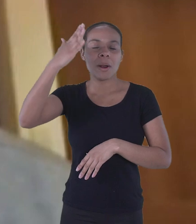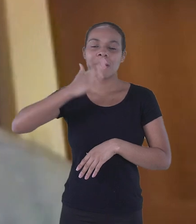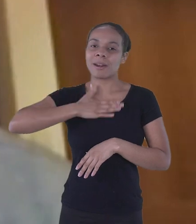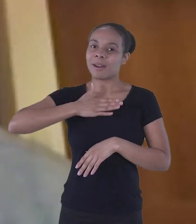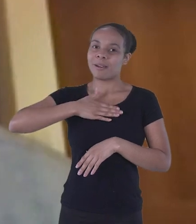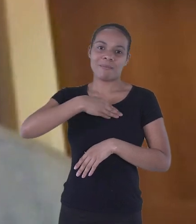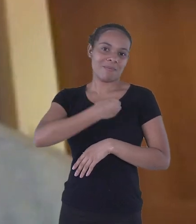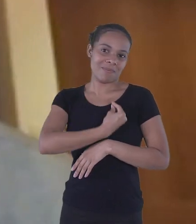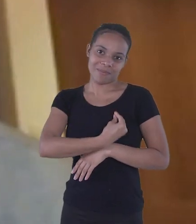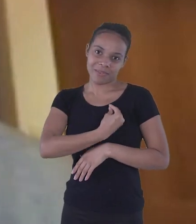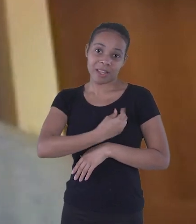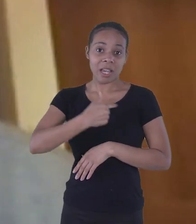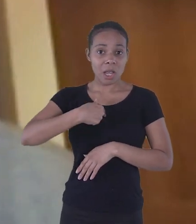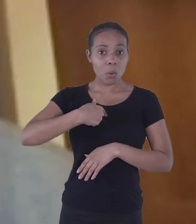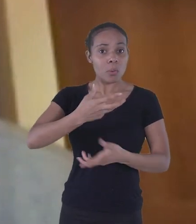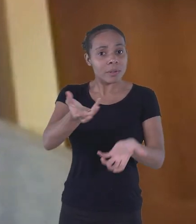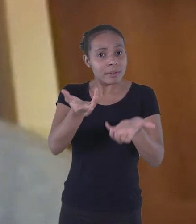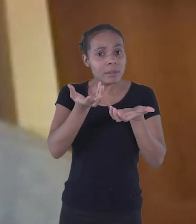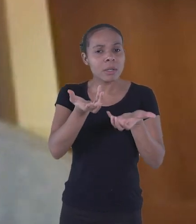pretendi contar